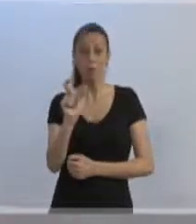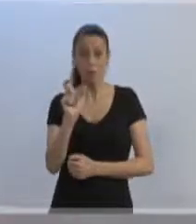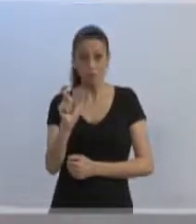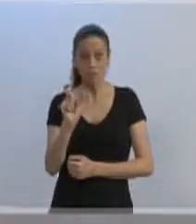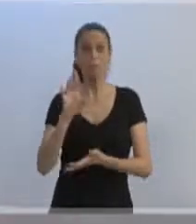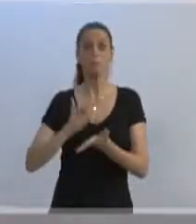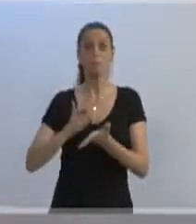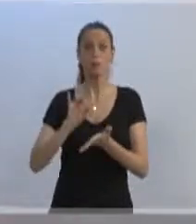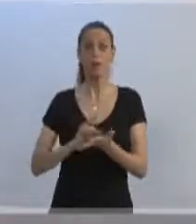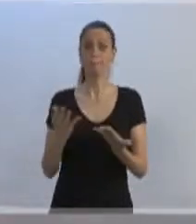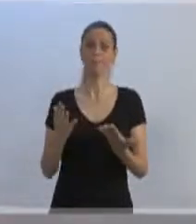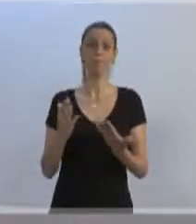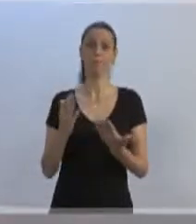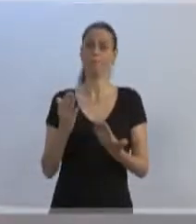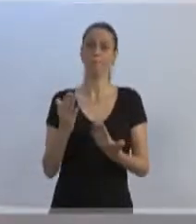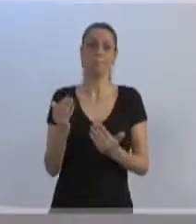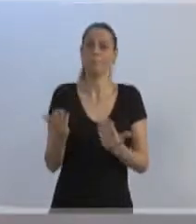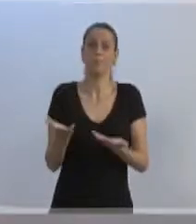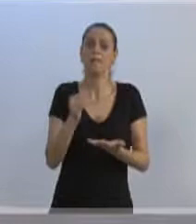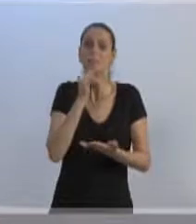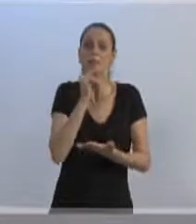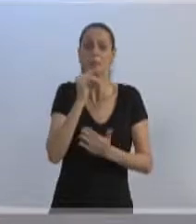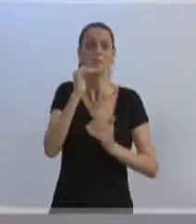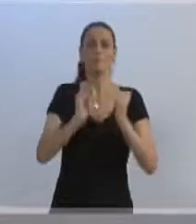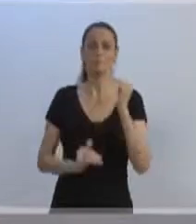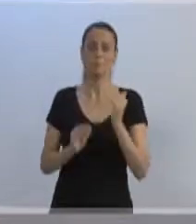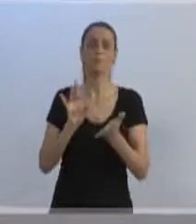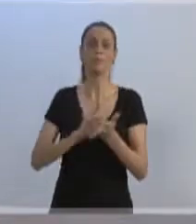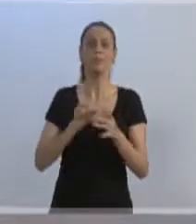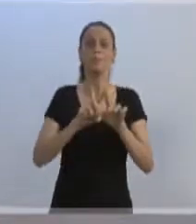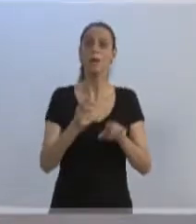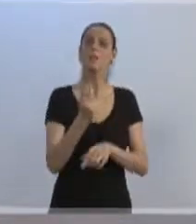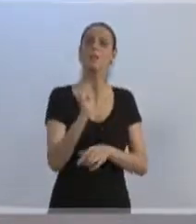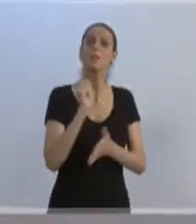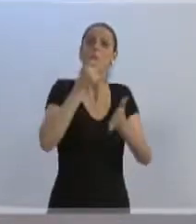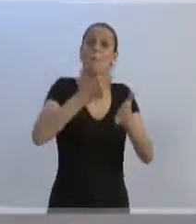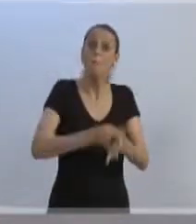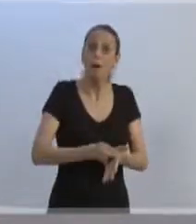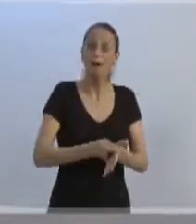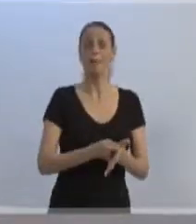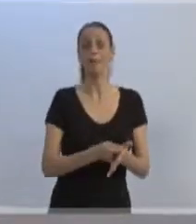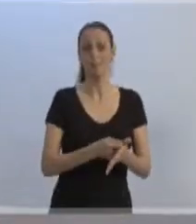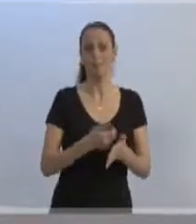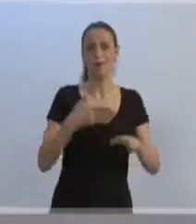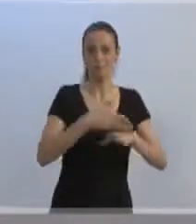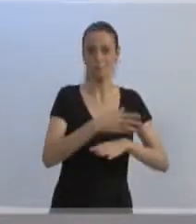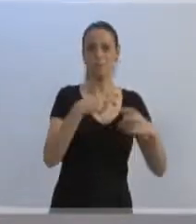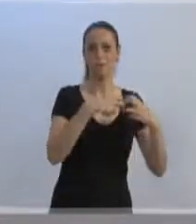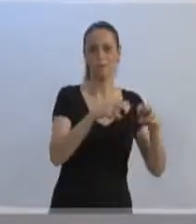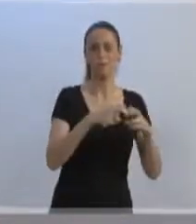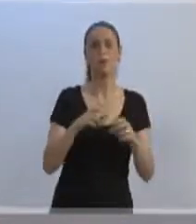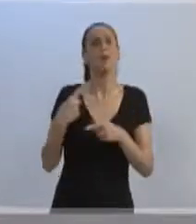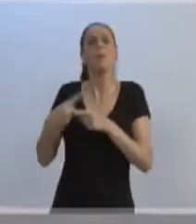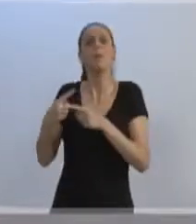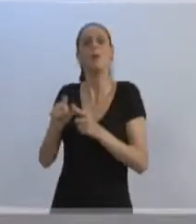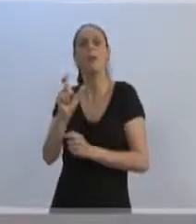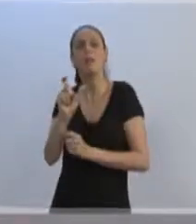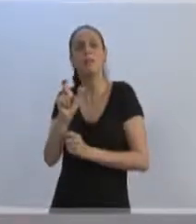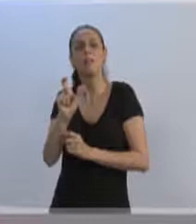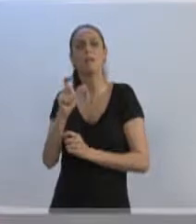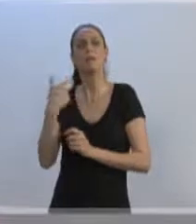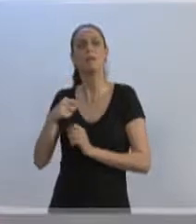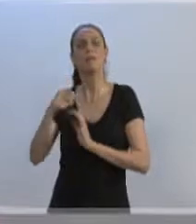abaixo do especificado mas são novos mas também o valor das passagens aéreas ocorre porque nunca mais barato porque antecipado e aquilo mas não